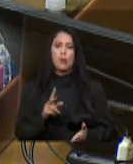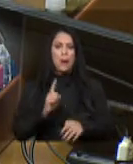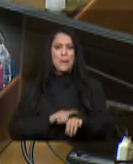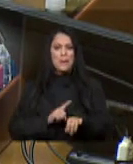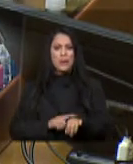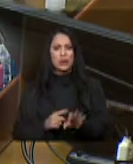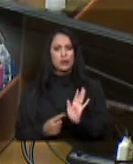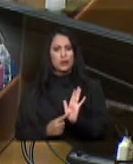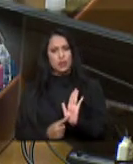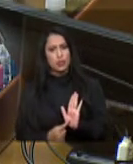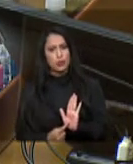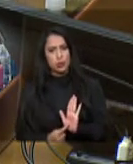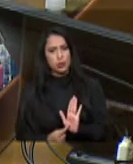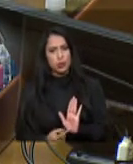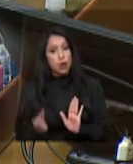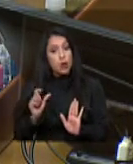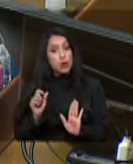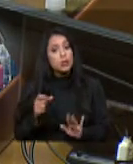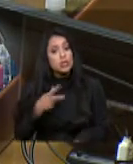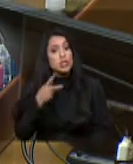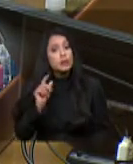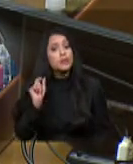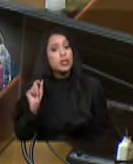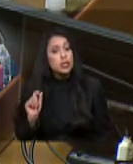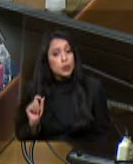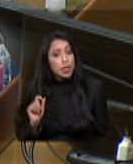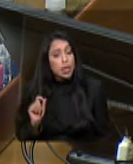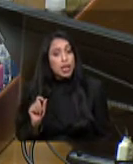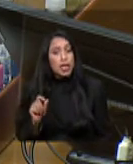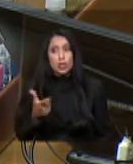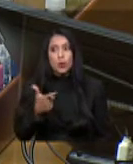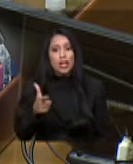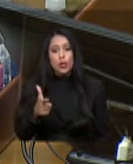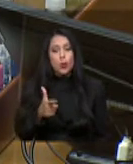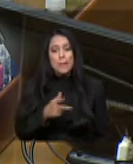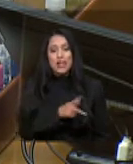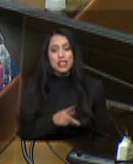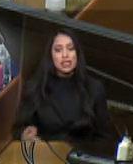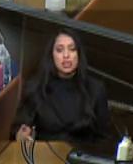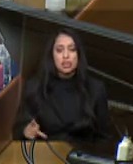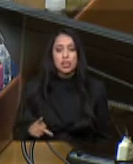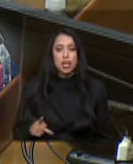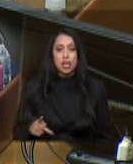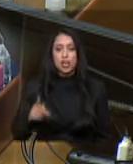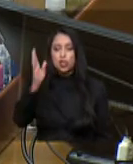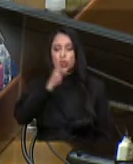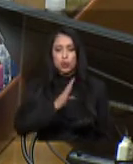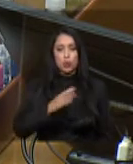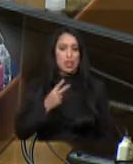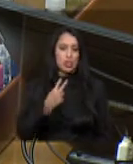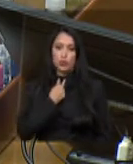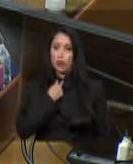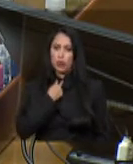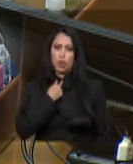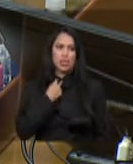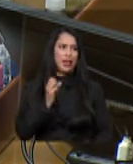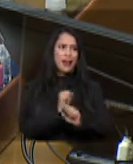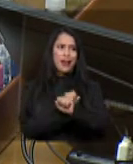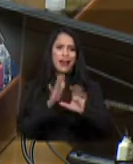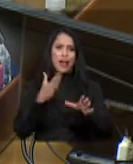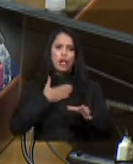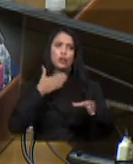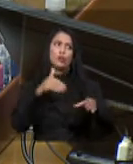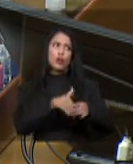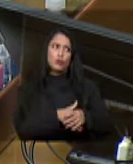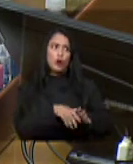foi exposto. O que nós estamos falando não é que o presidente da República não possa, e aliás isso ficou claro no meu voto, o ministro André